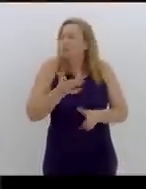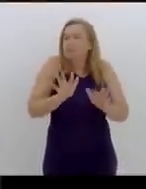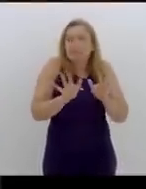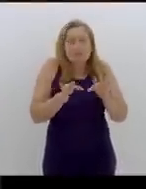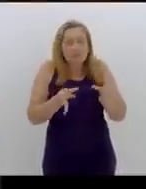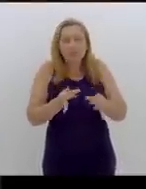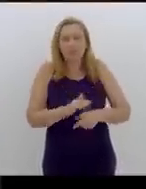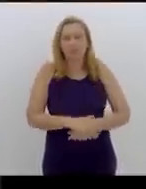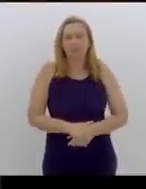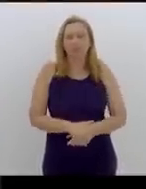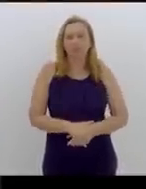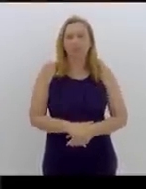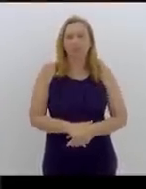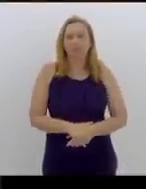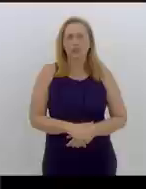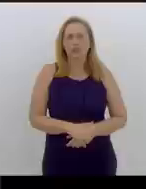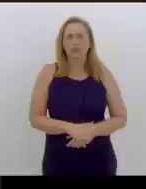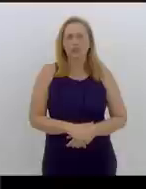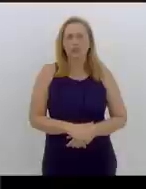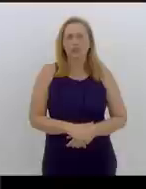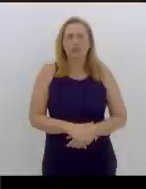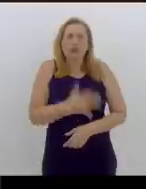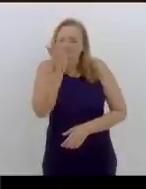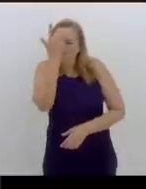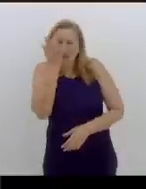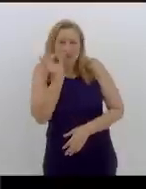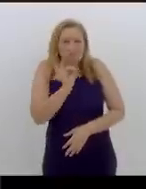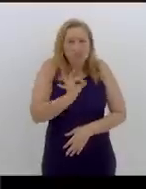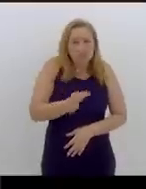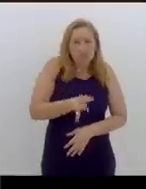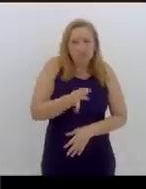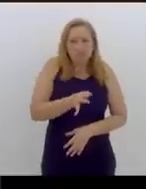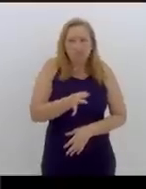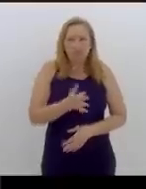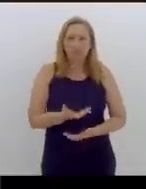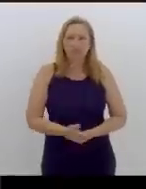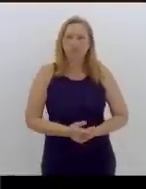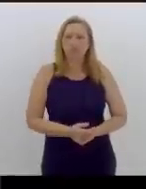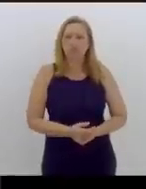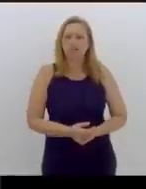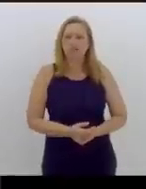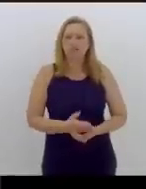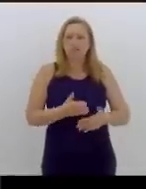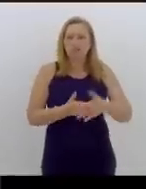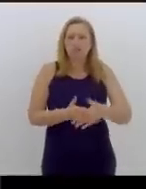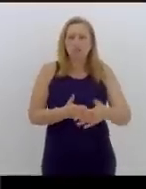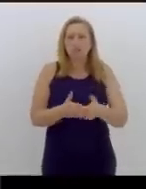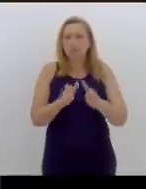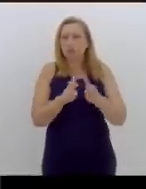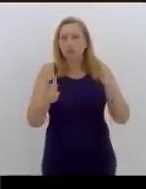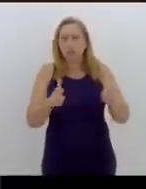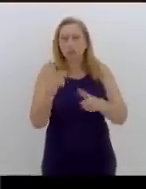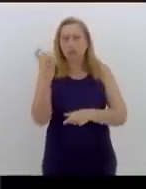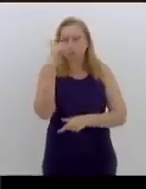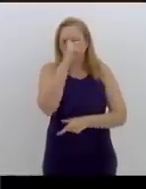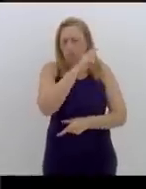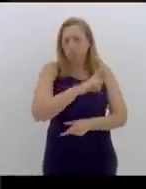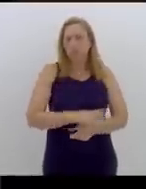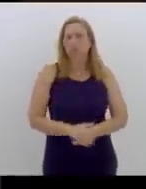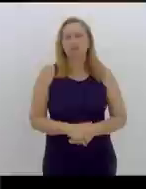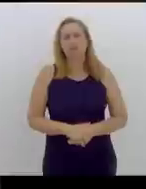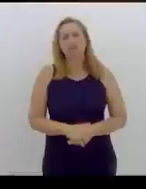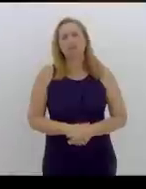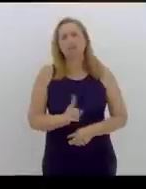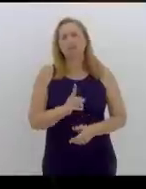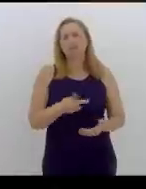assim às vezes é tão fácil tão óbvio que botam uma barreira tão grande a dificuldade para